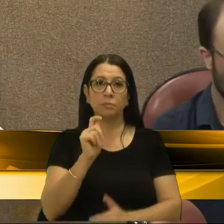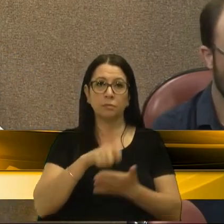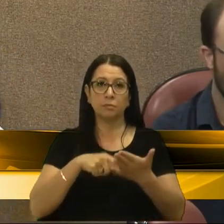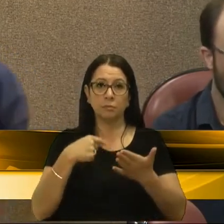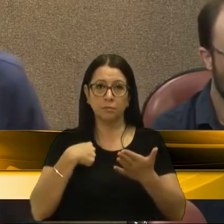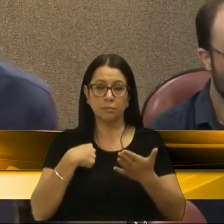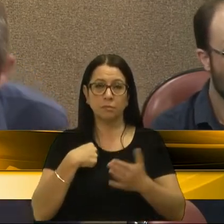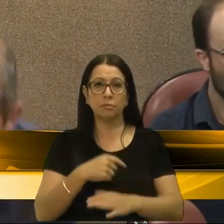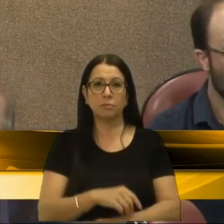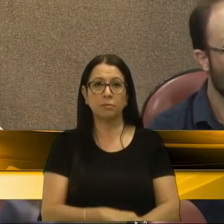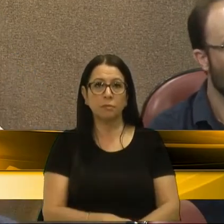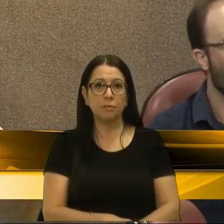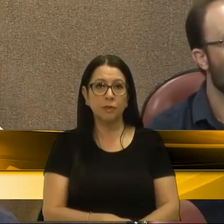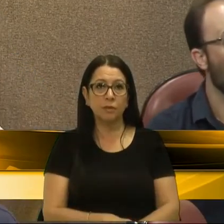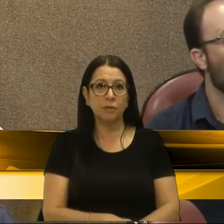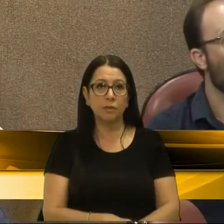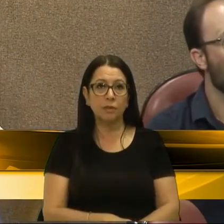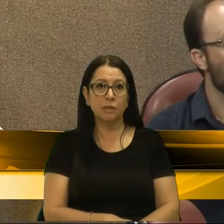este vereador.